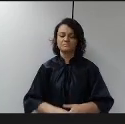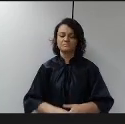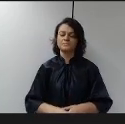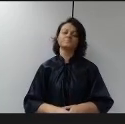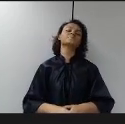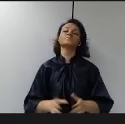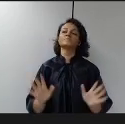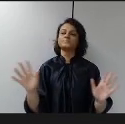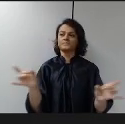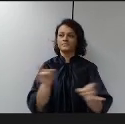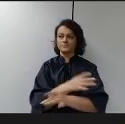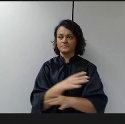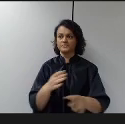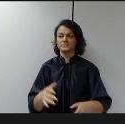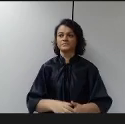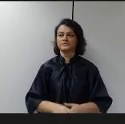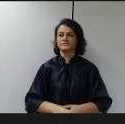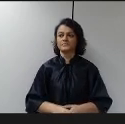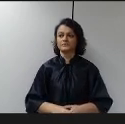às sustentações orais,